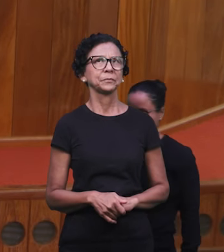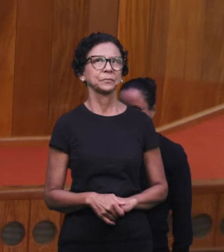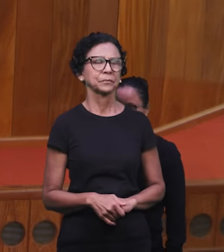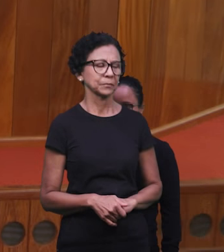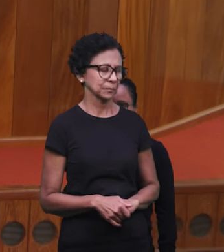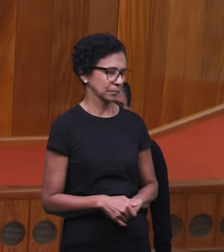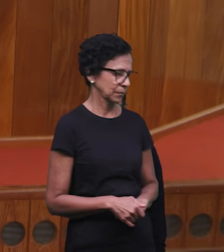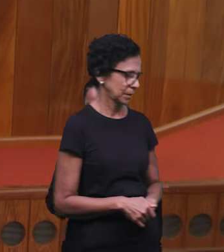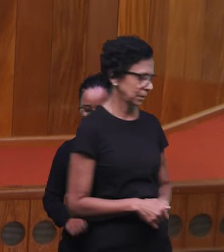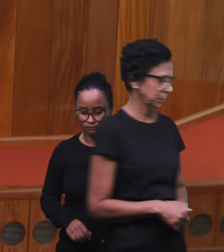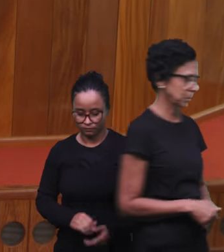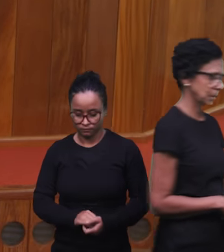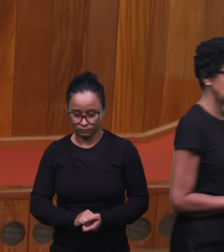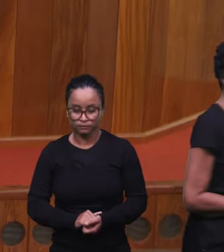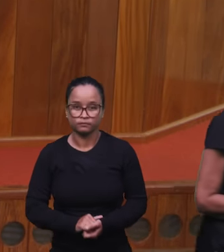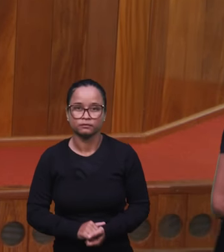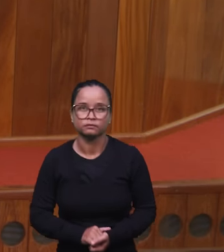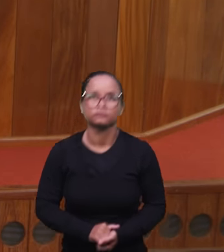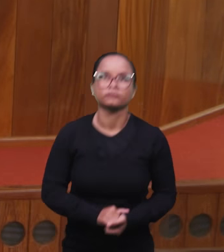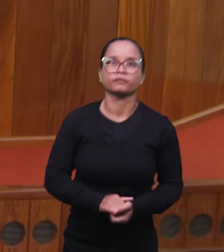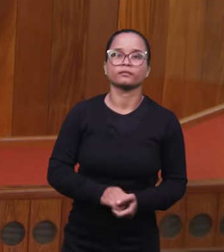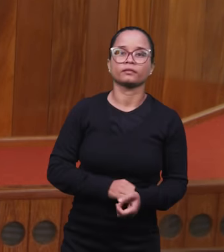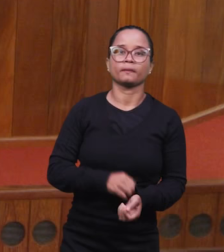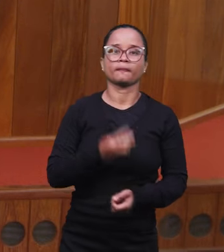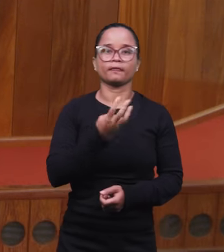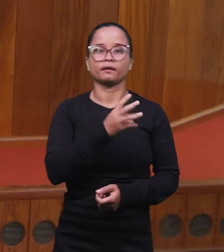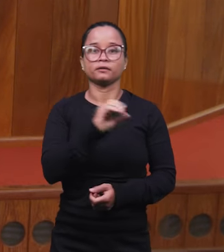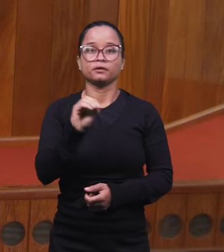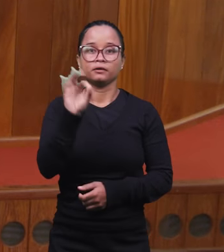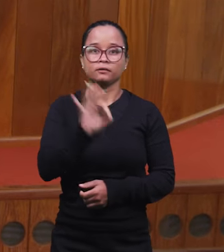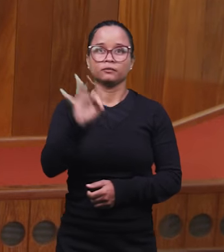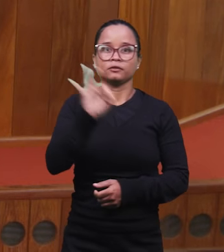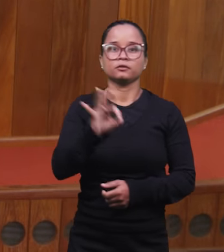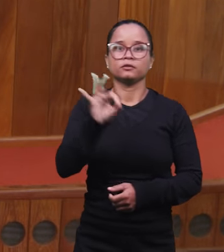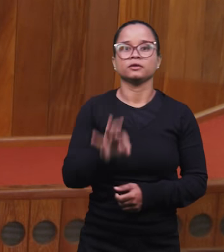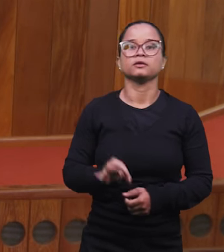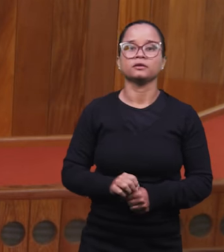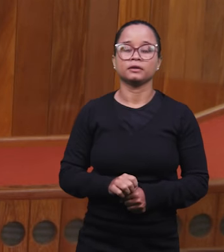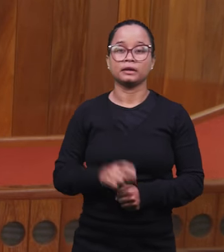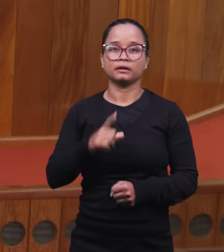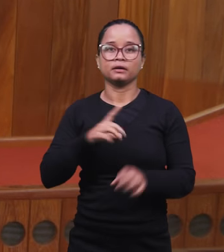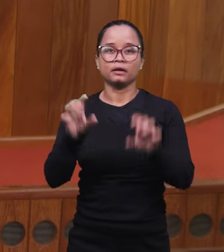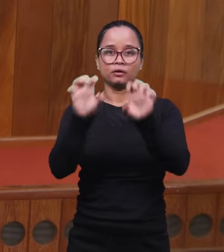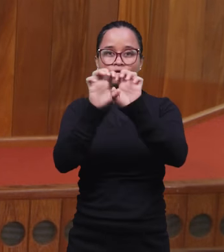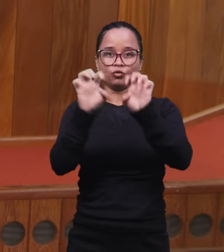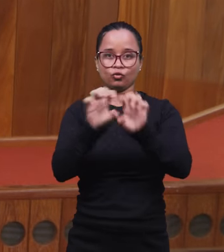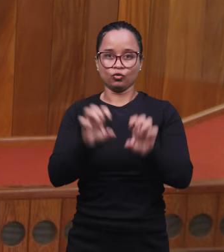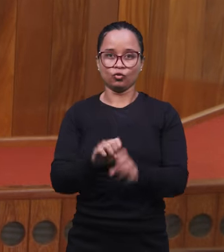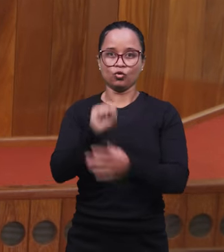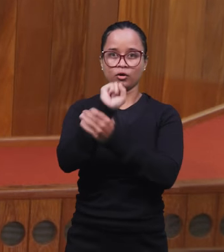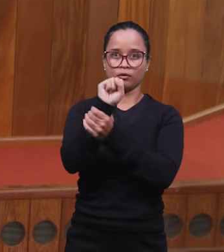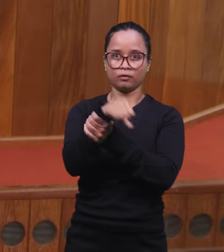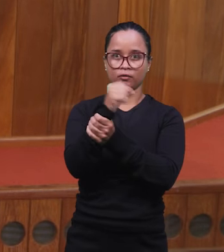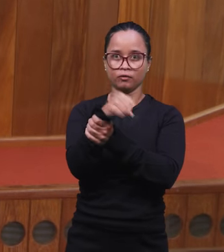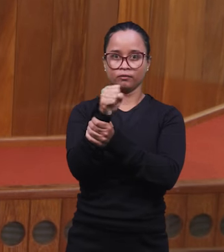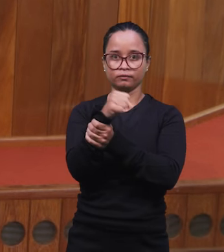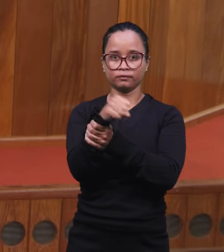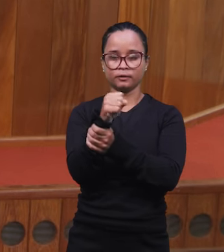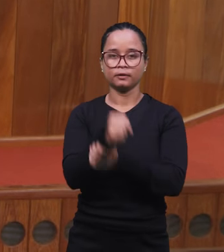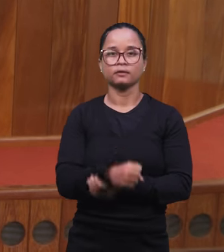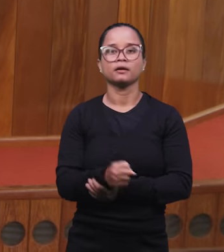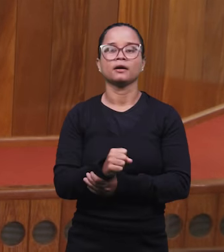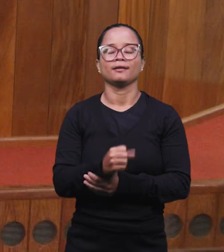alguns irmãos chegavam nesse seminário com a sua estrutura óssea, a estrutura do corpo, a estrutura óssea está fragilizada. Essa